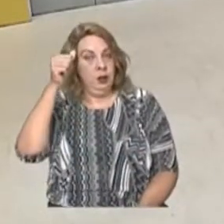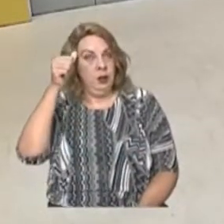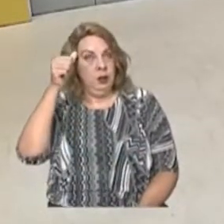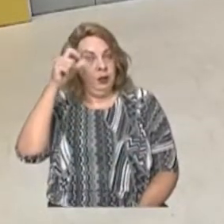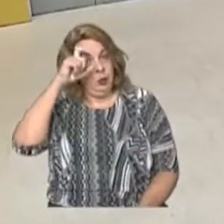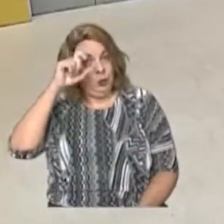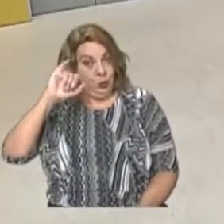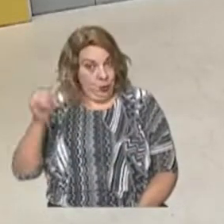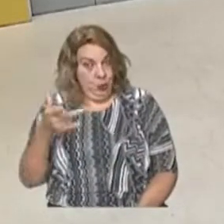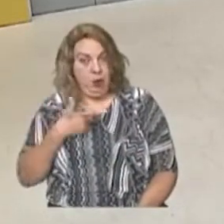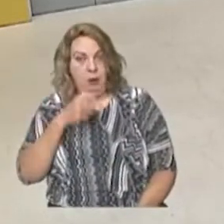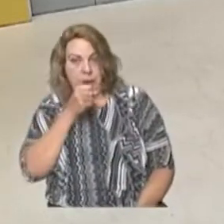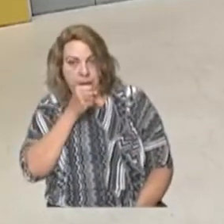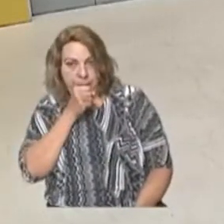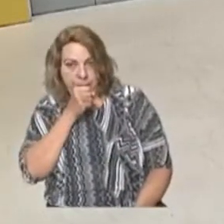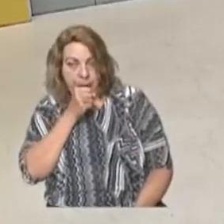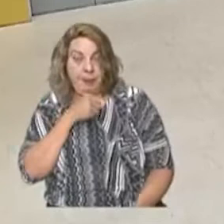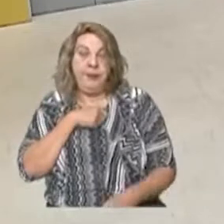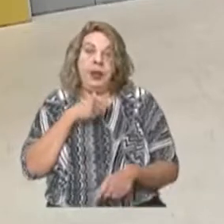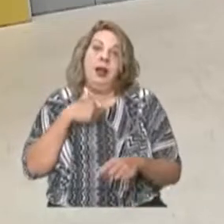na expectativa,